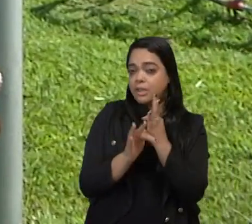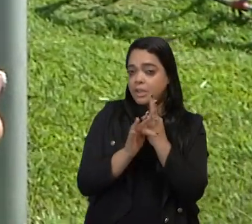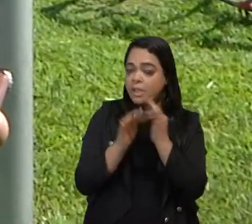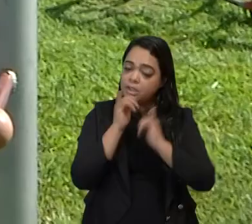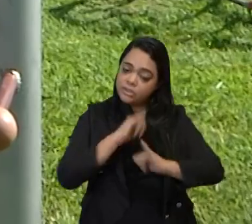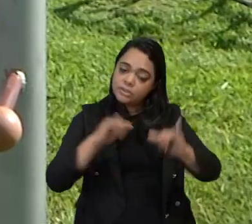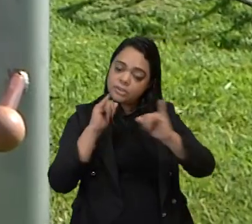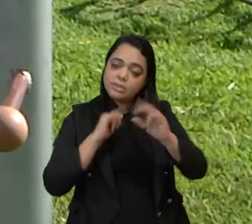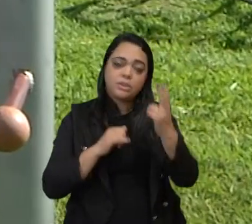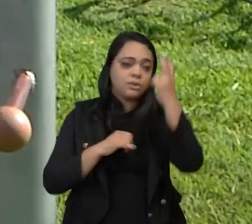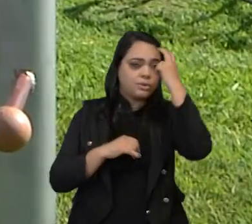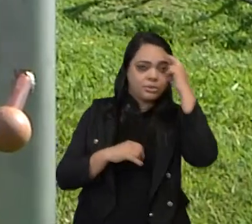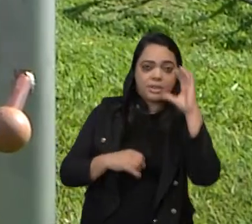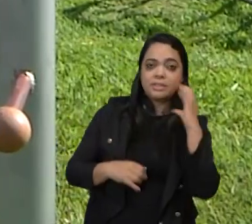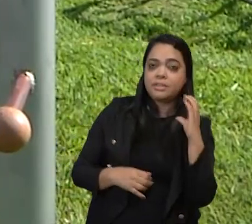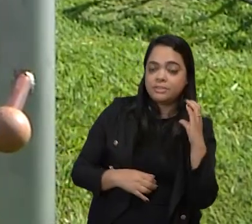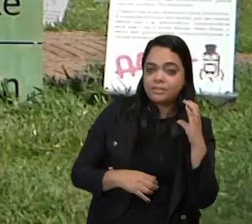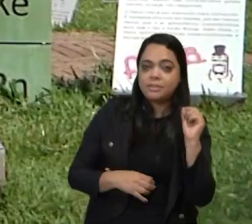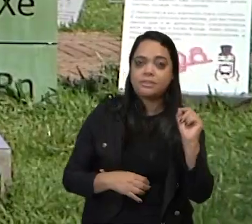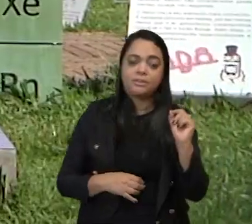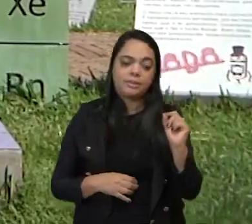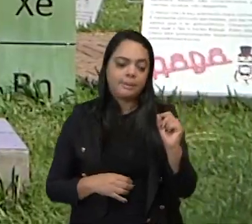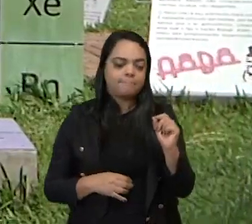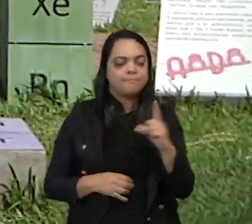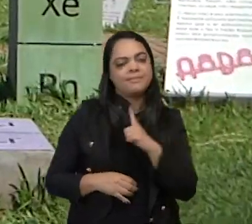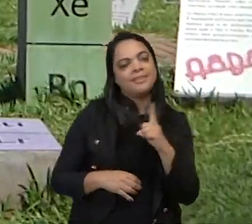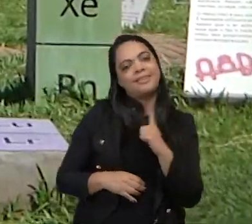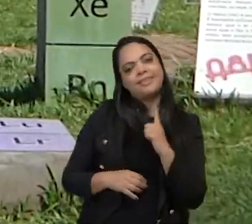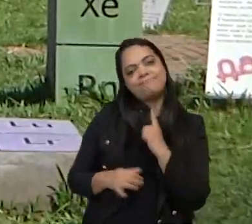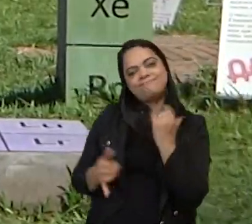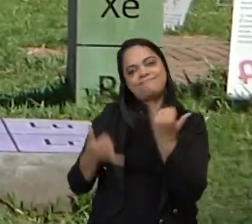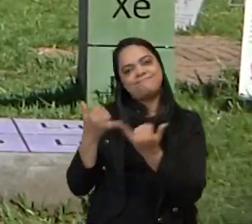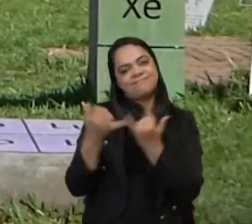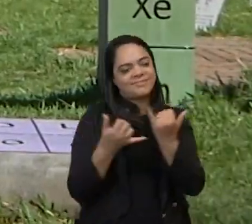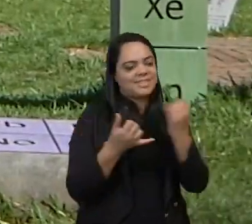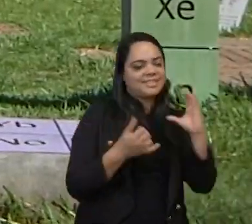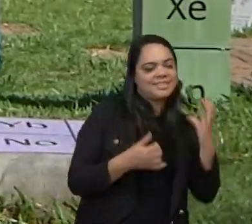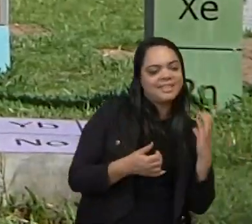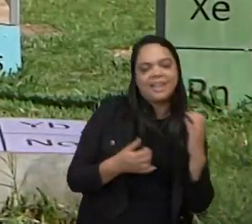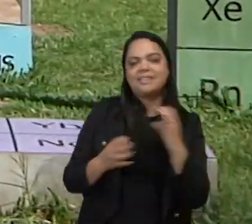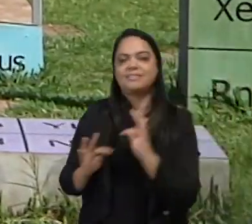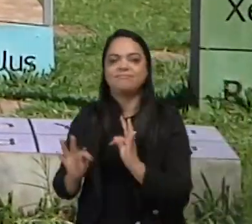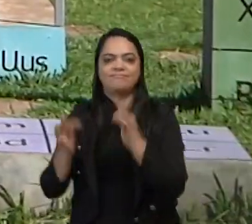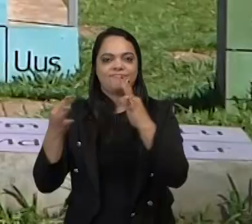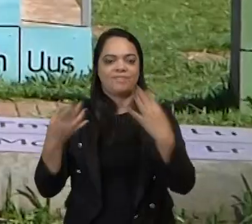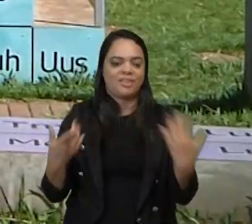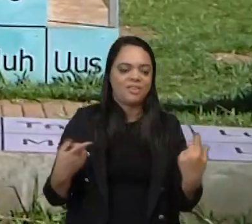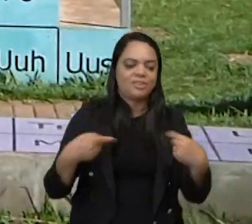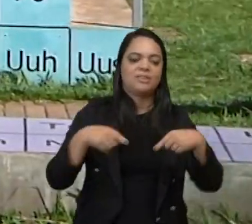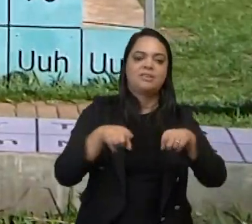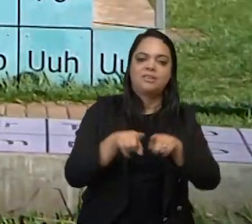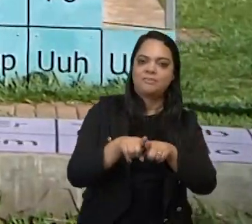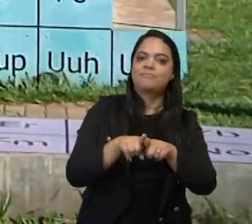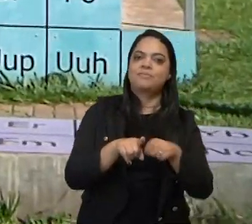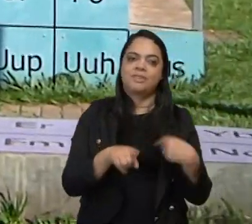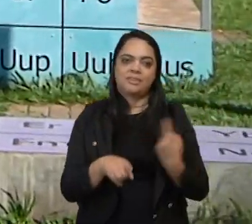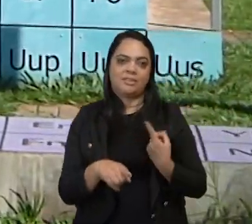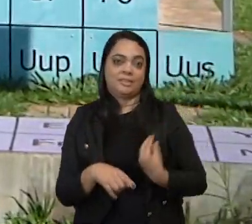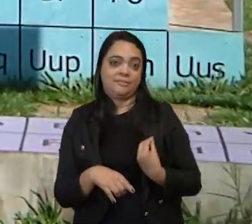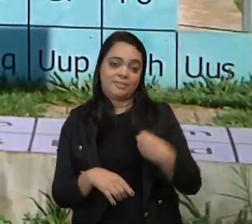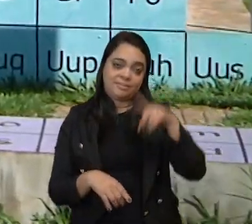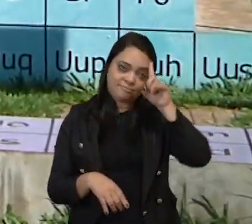focado na divulgação da cultura científica associando de maneira descontraída a ciência e a tecnologia